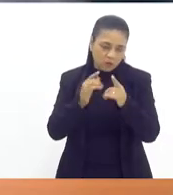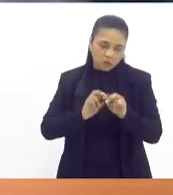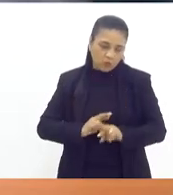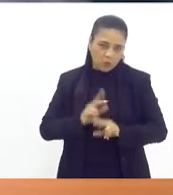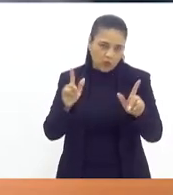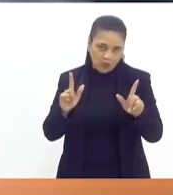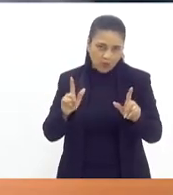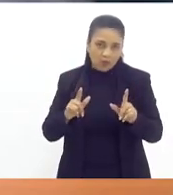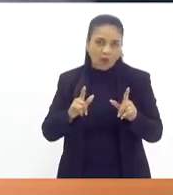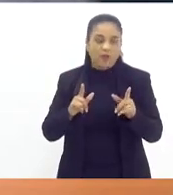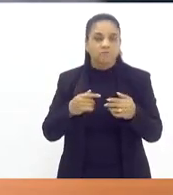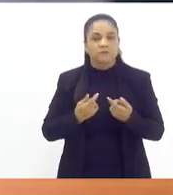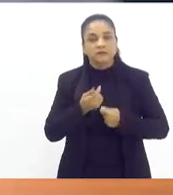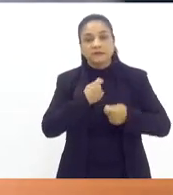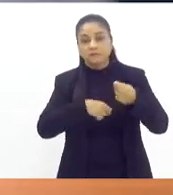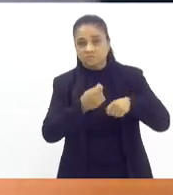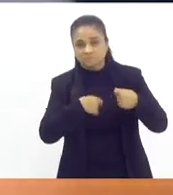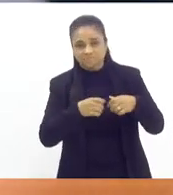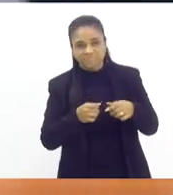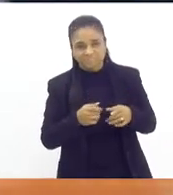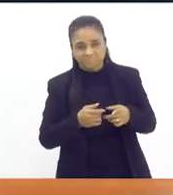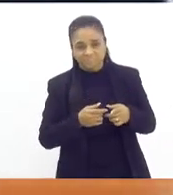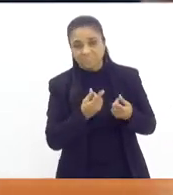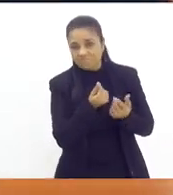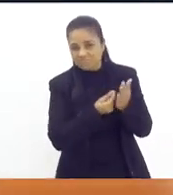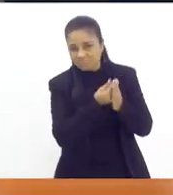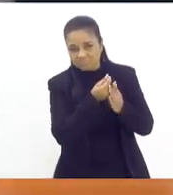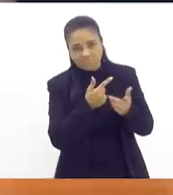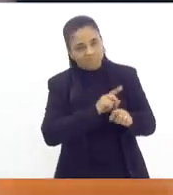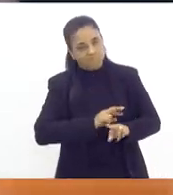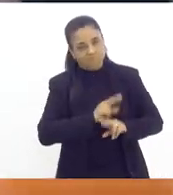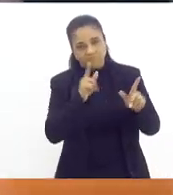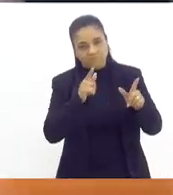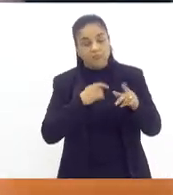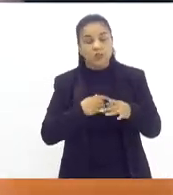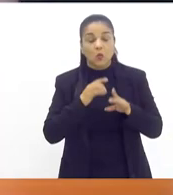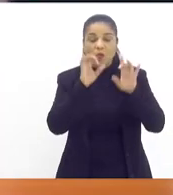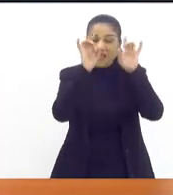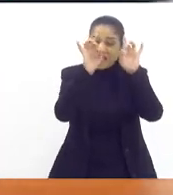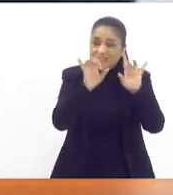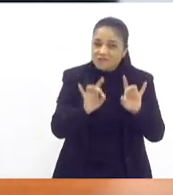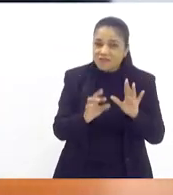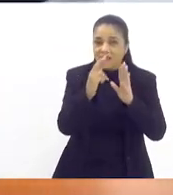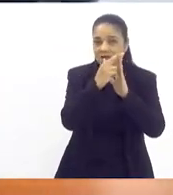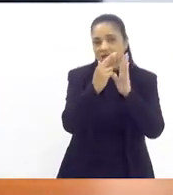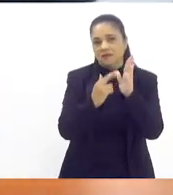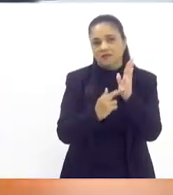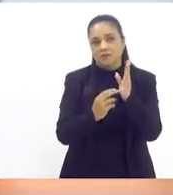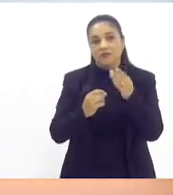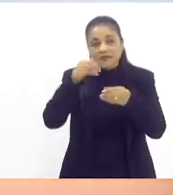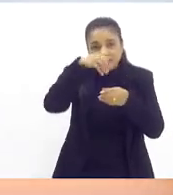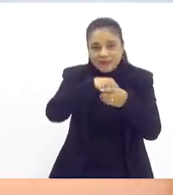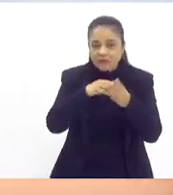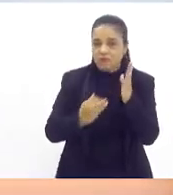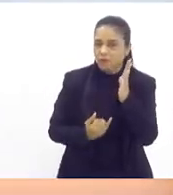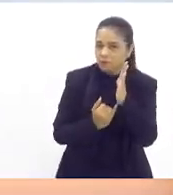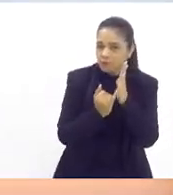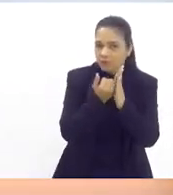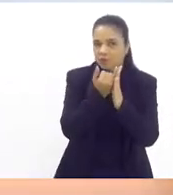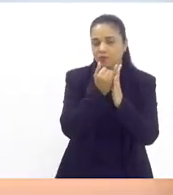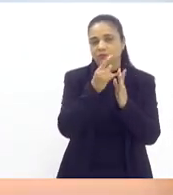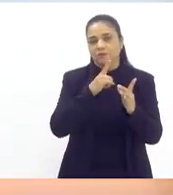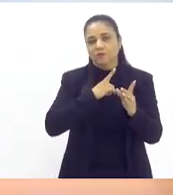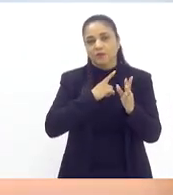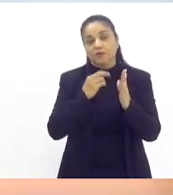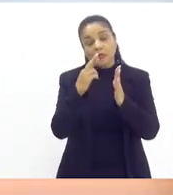Para serviço financeiro também não. São questões específicas que você tem que tratar dentro do desenho do imposto. E aí tem os regimes